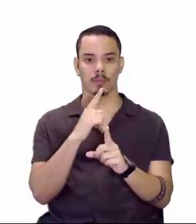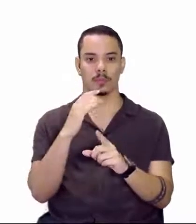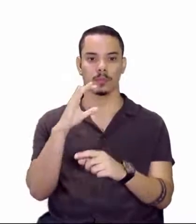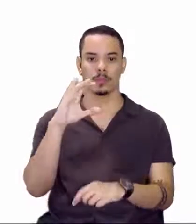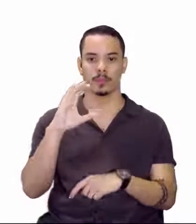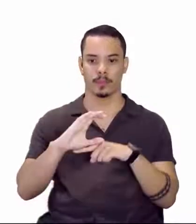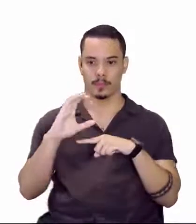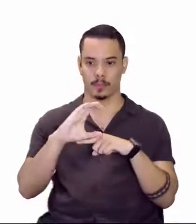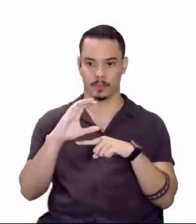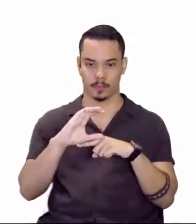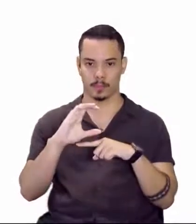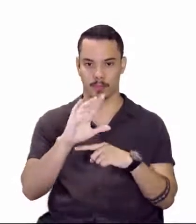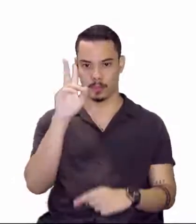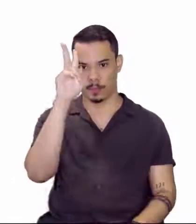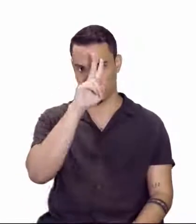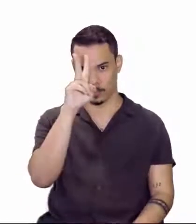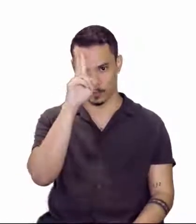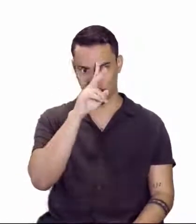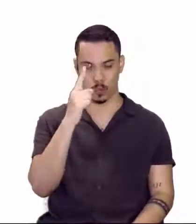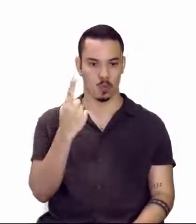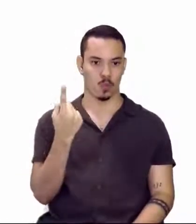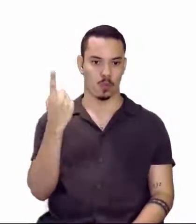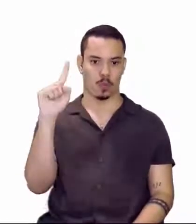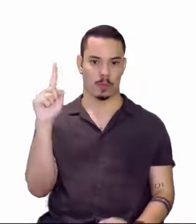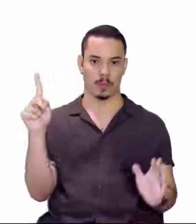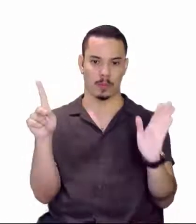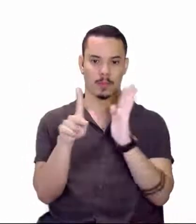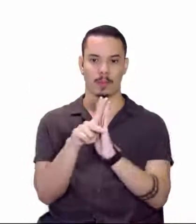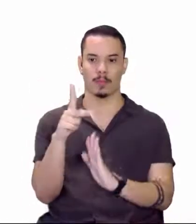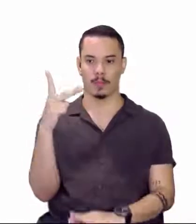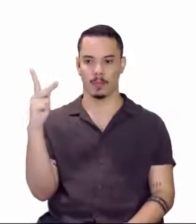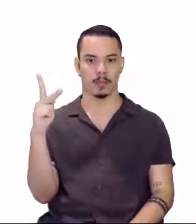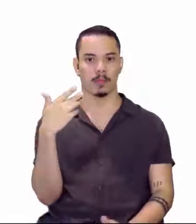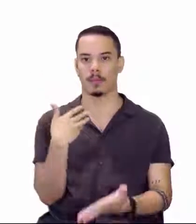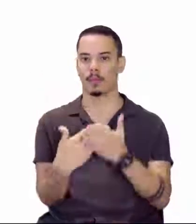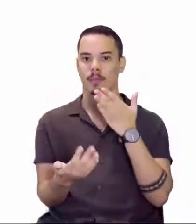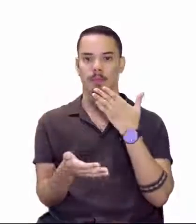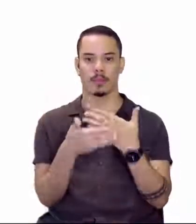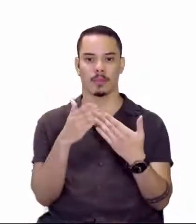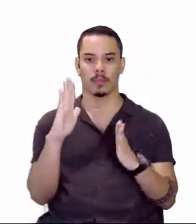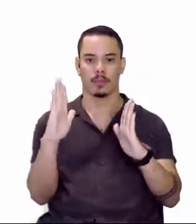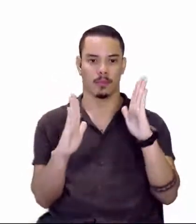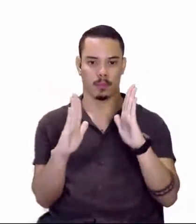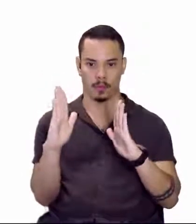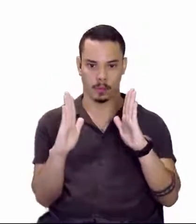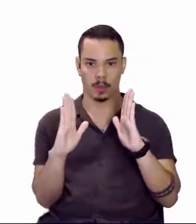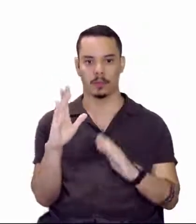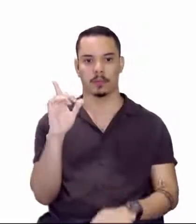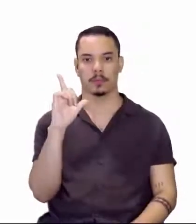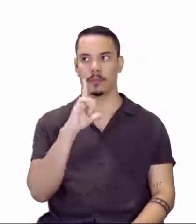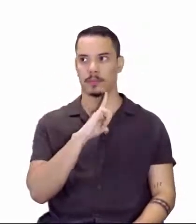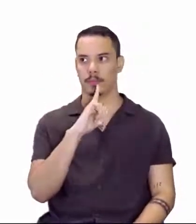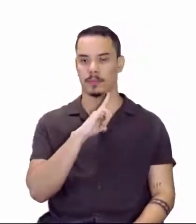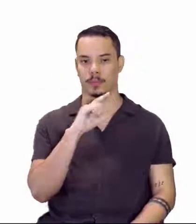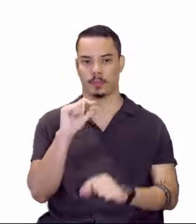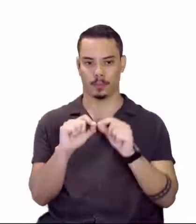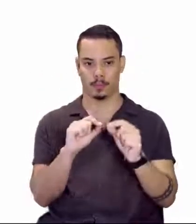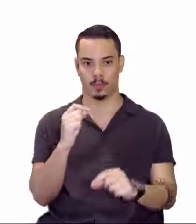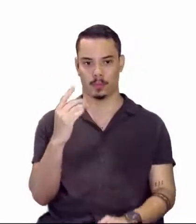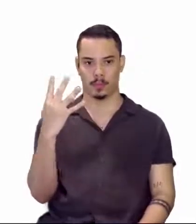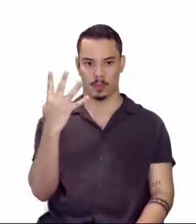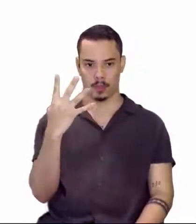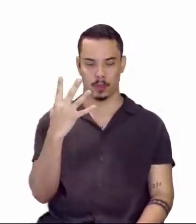carbono. Lembrando que o último nível dele, independente do período, ele está com 4